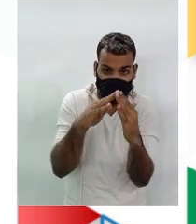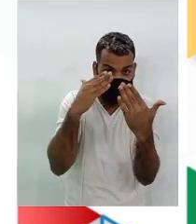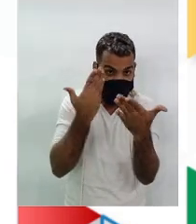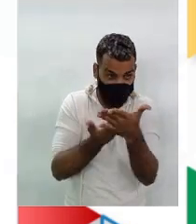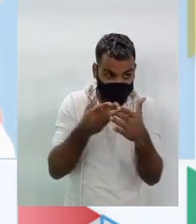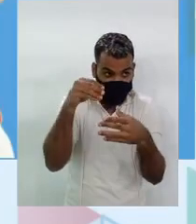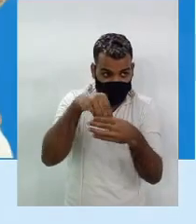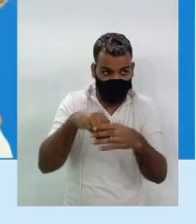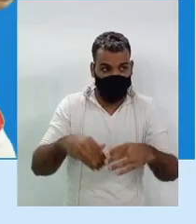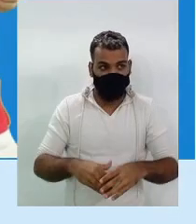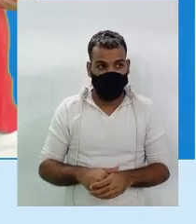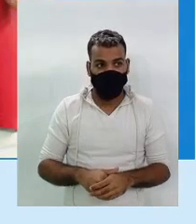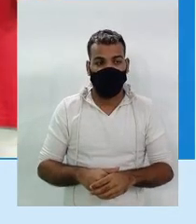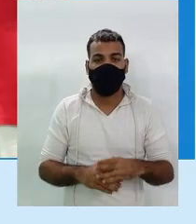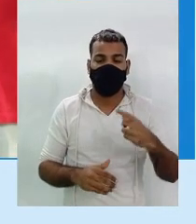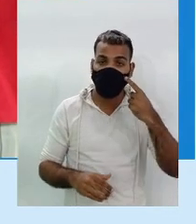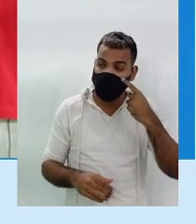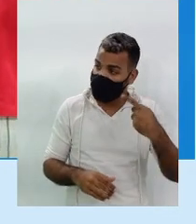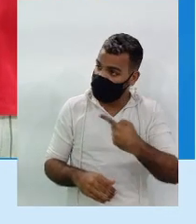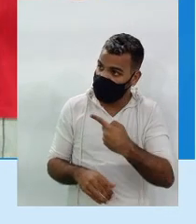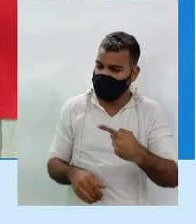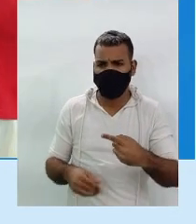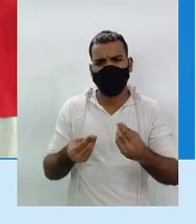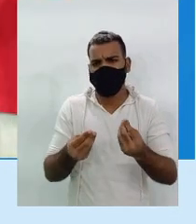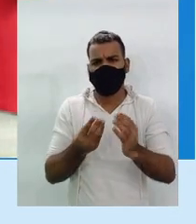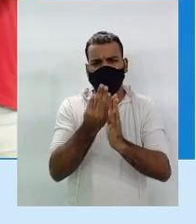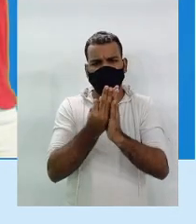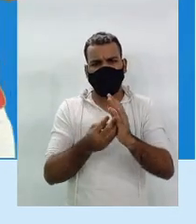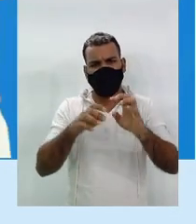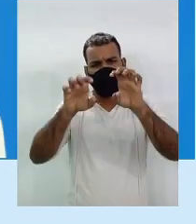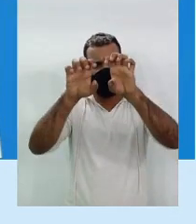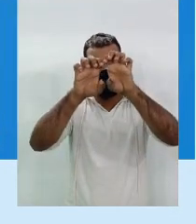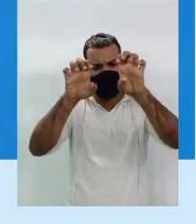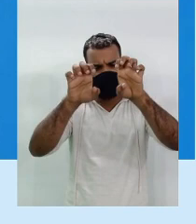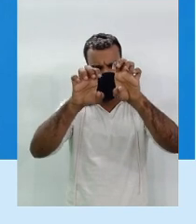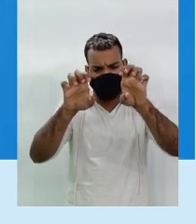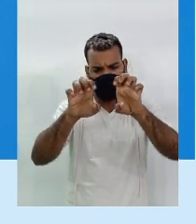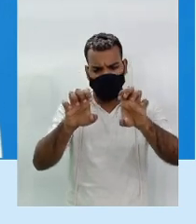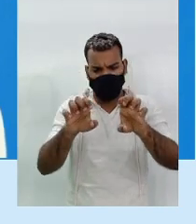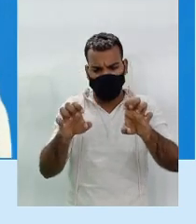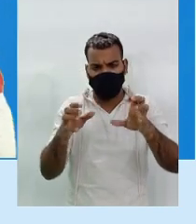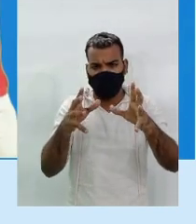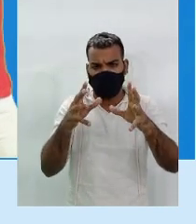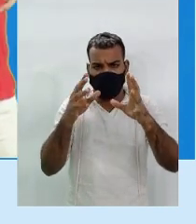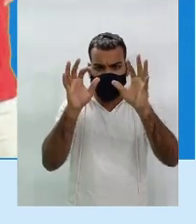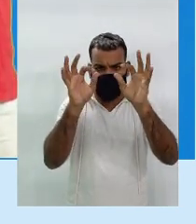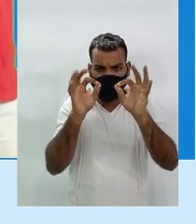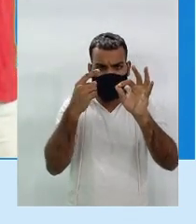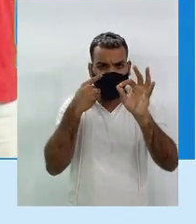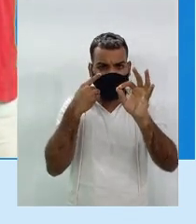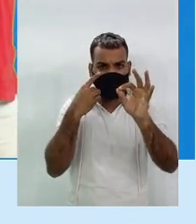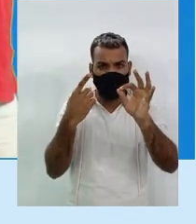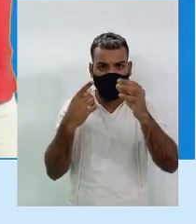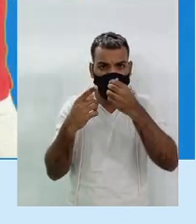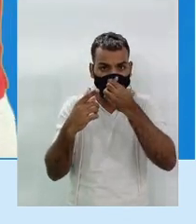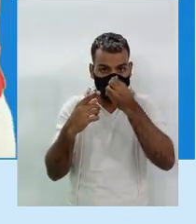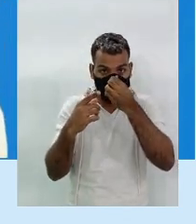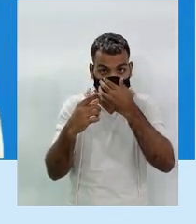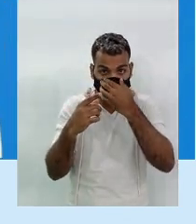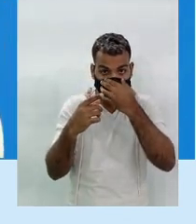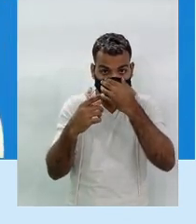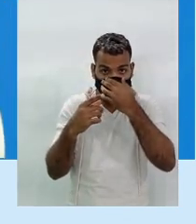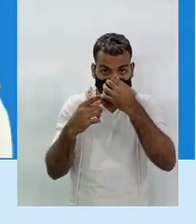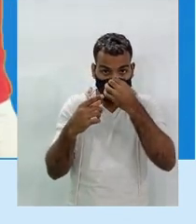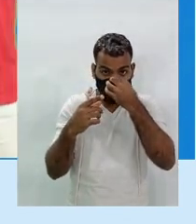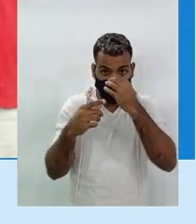da escola. Olhem só a estrutura. Quero que vocês olhem a estrutura. Quando forem escrever,